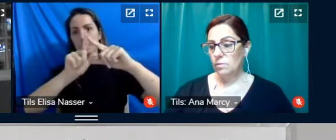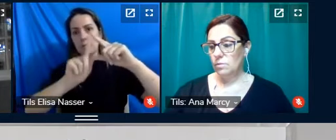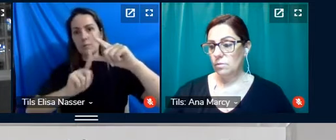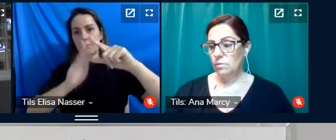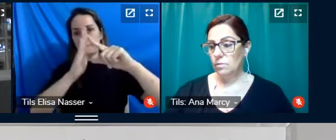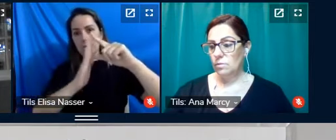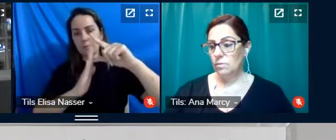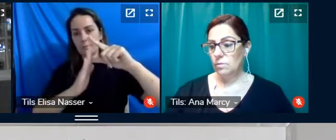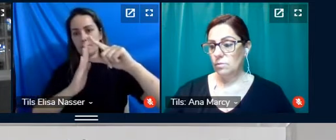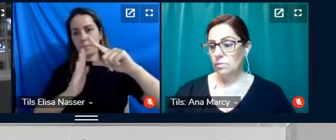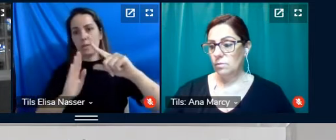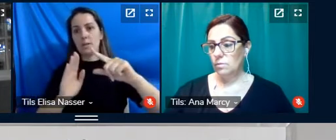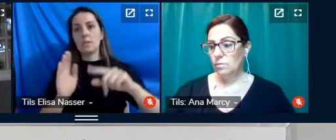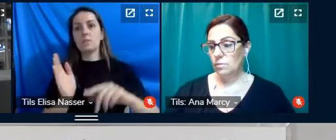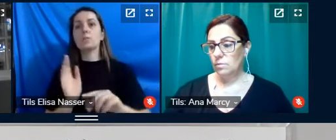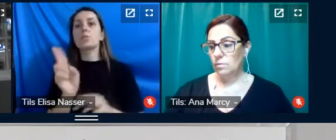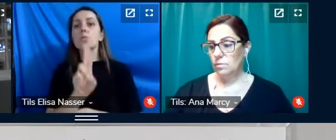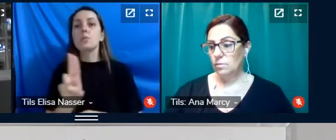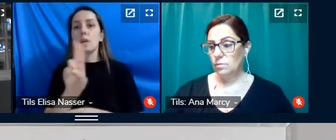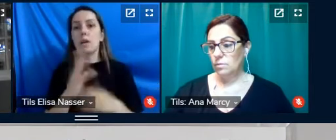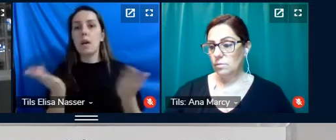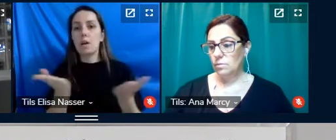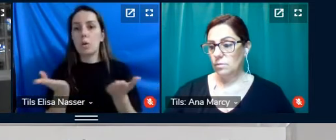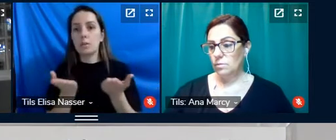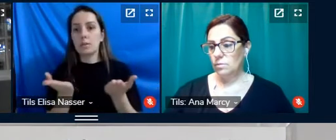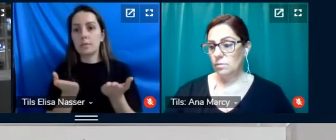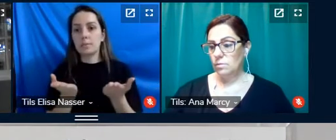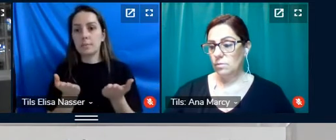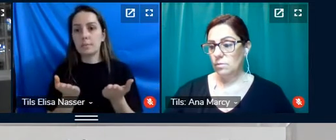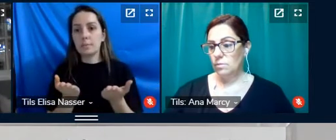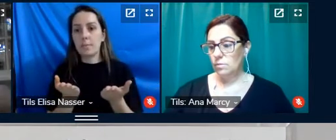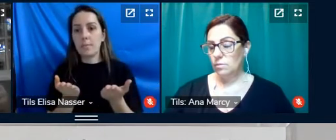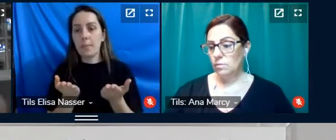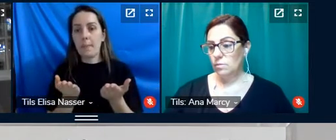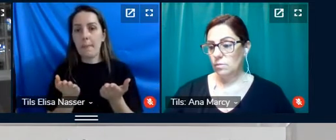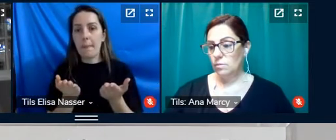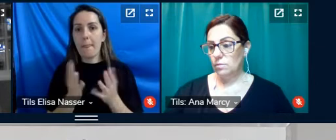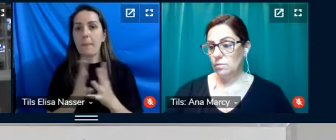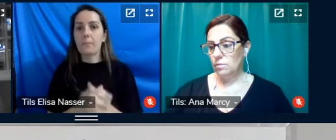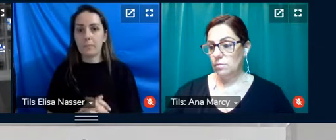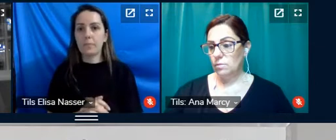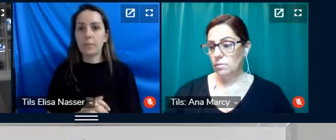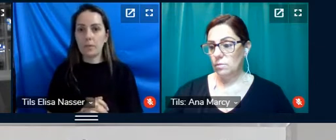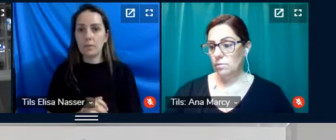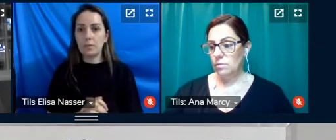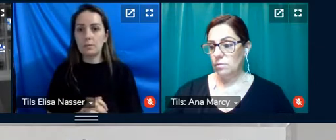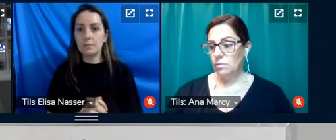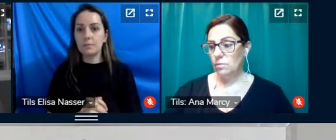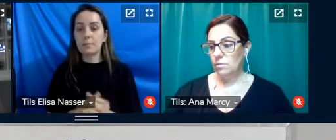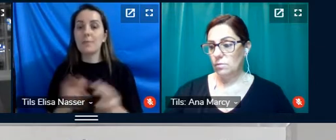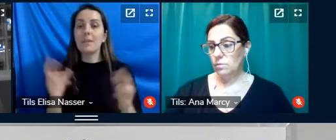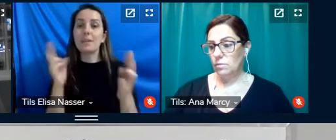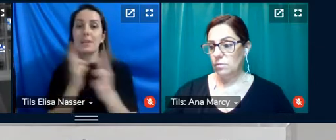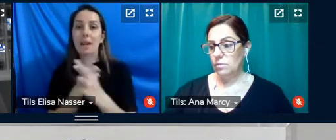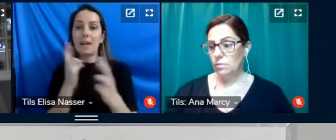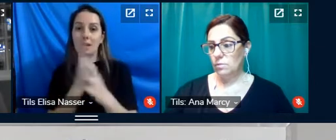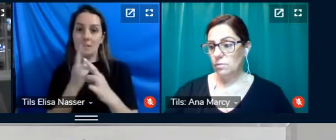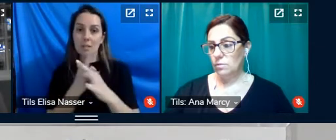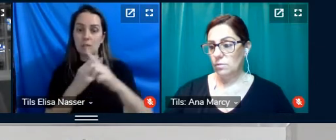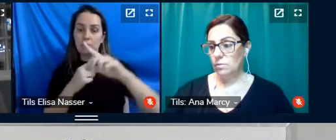E nós vamos começar a usar agora, à torta e à direita, né, as relações do